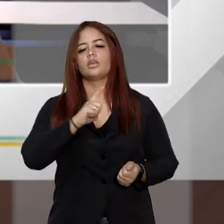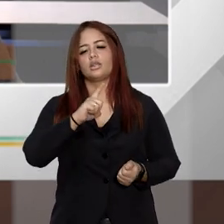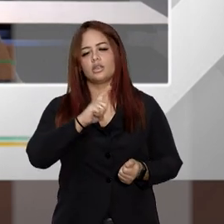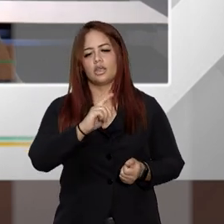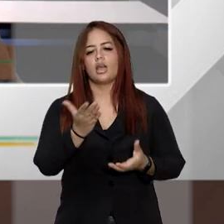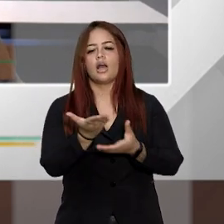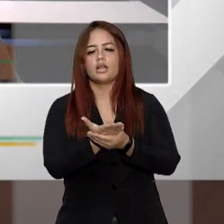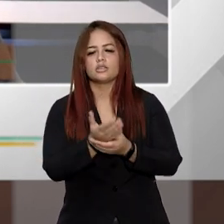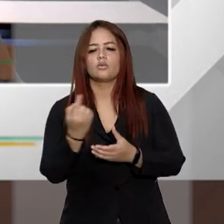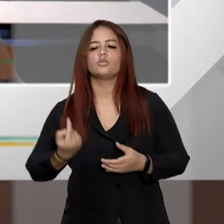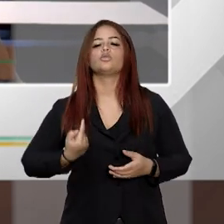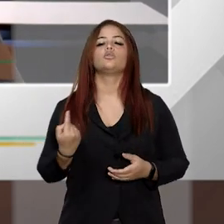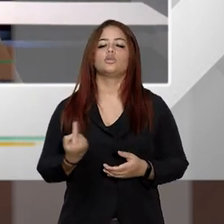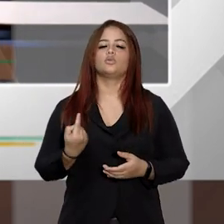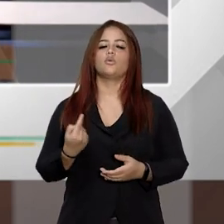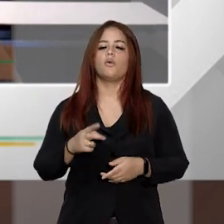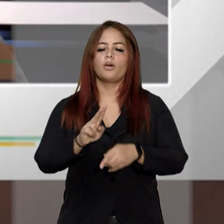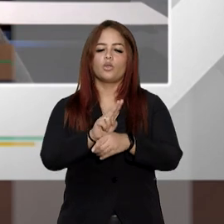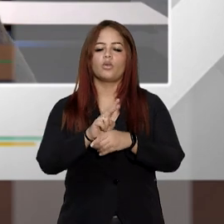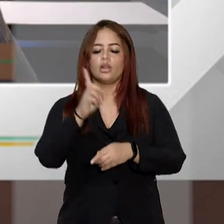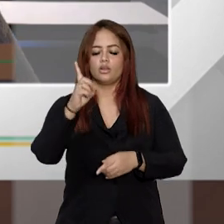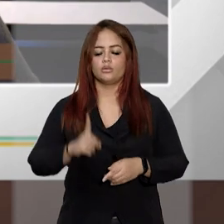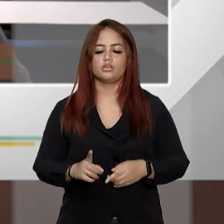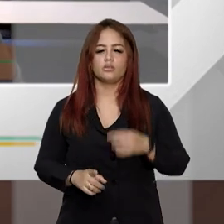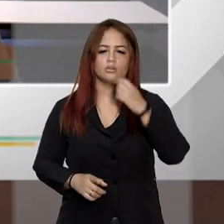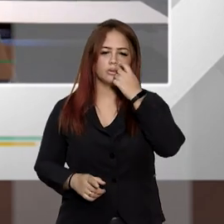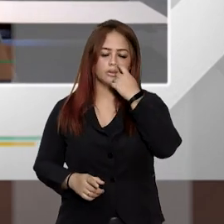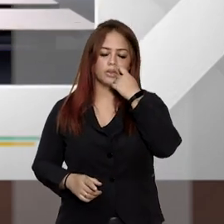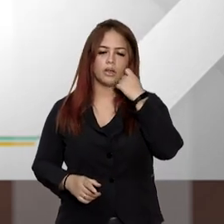ação individual para tutela desses direitos.